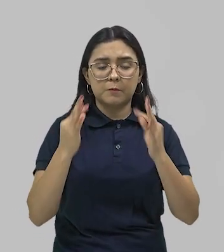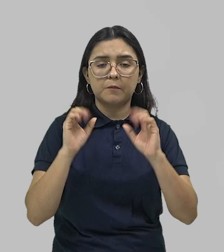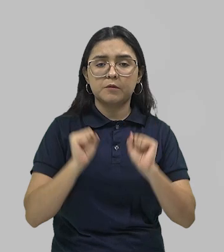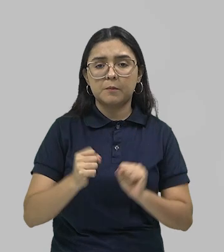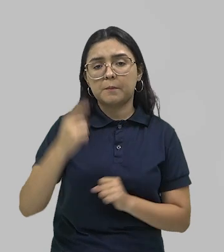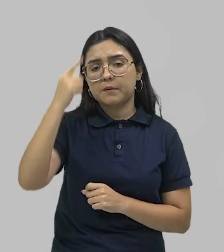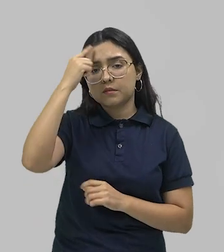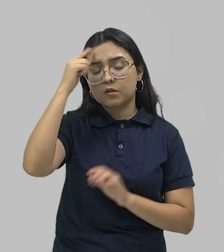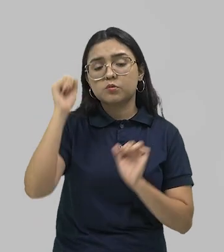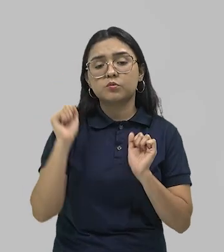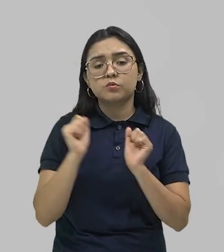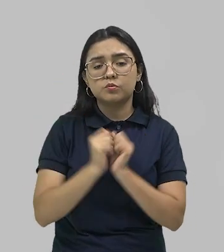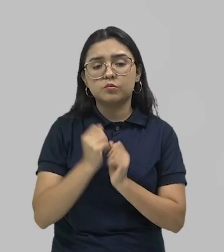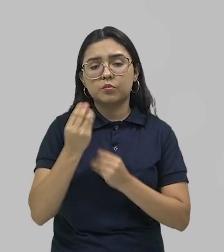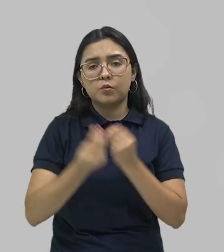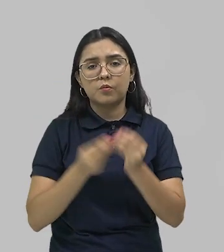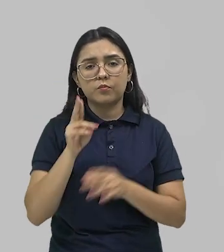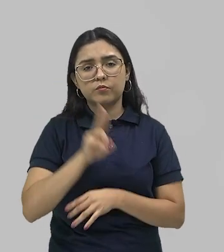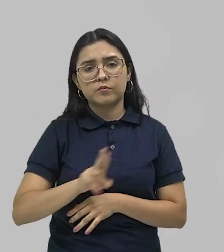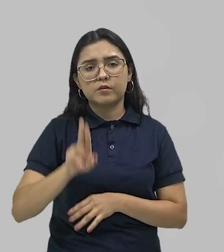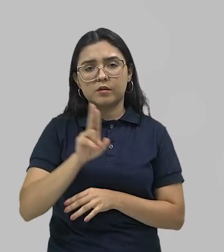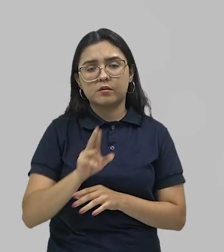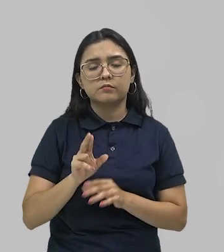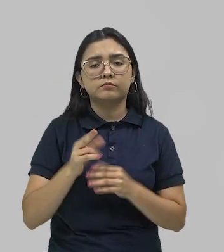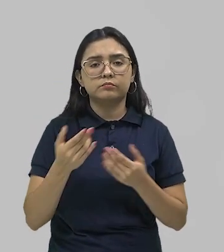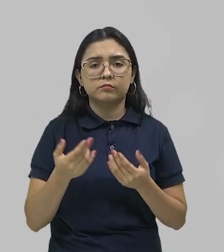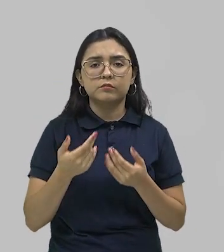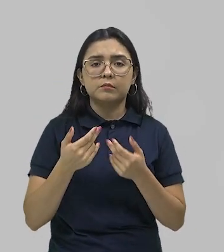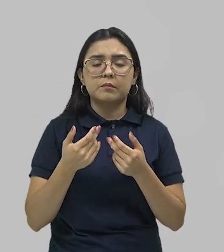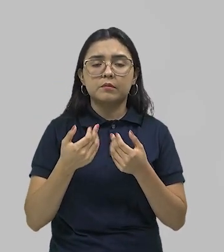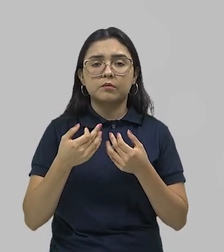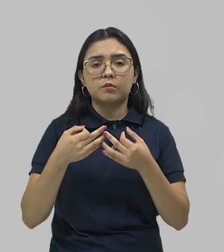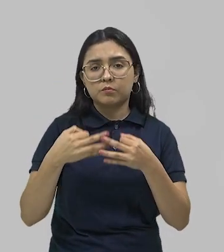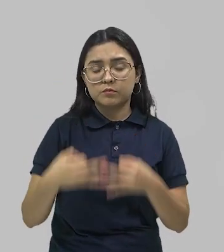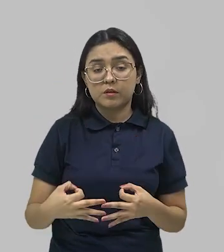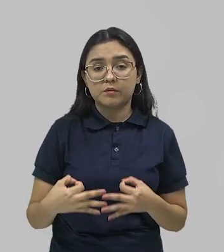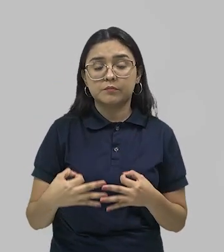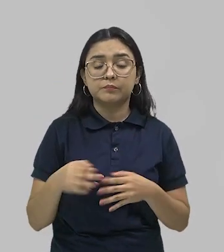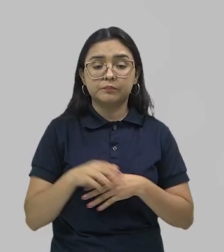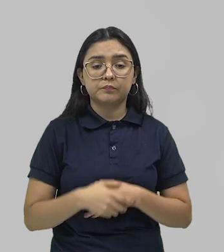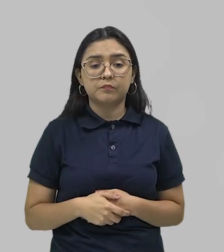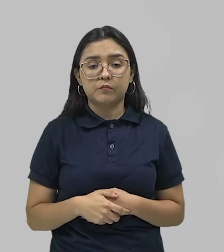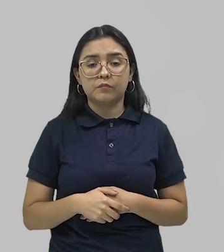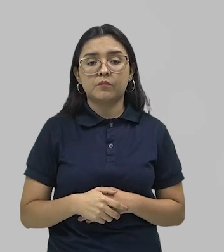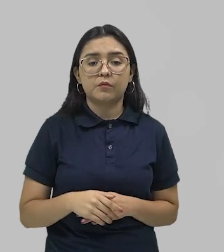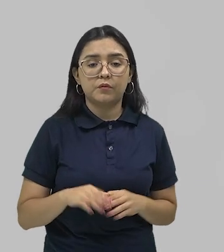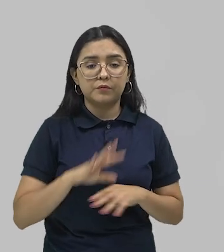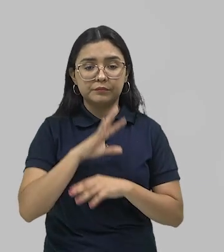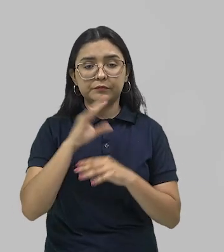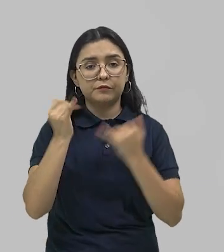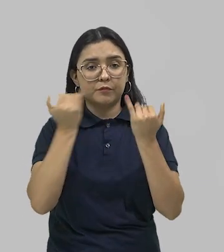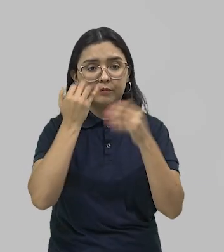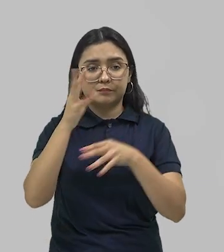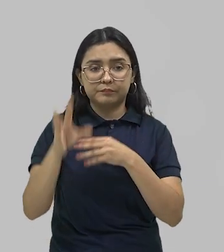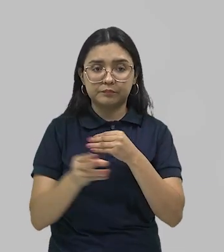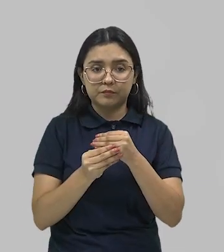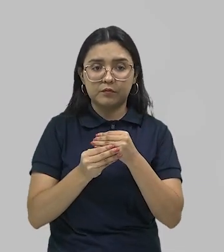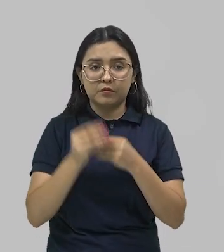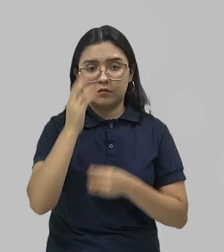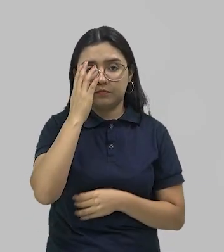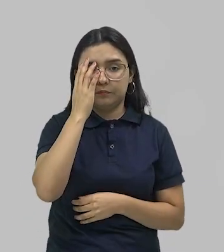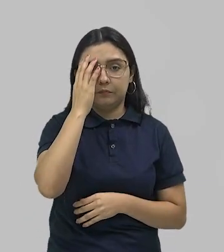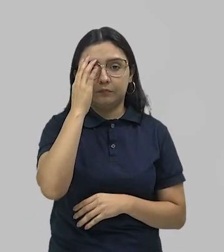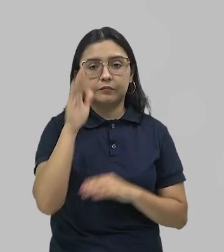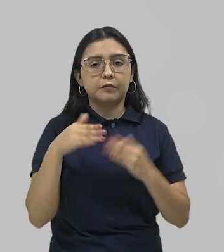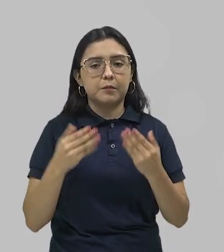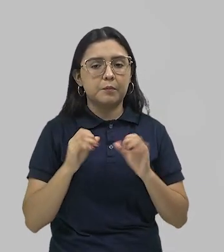pensar juntos sobre como usá-la de um jeito legal. Complementando a nossa informação, assim